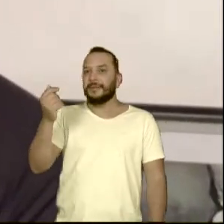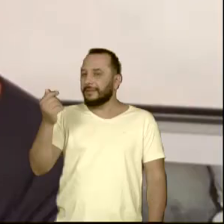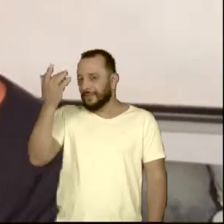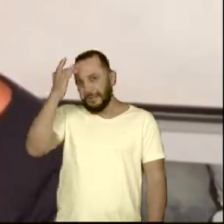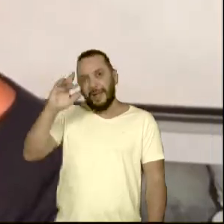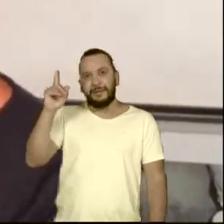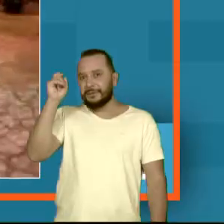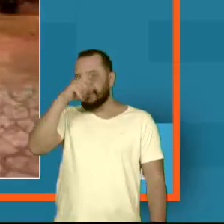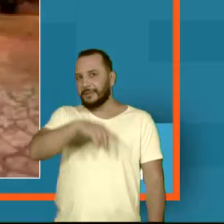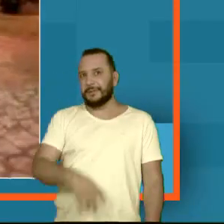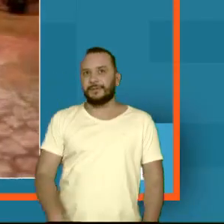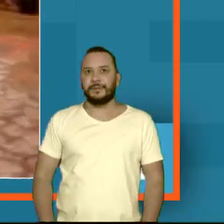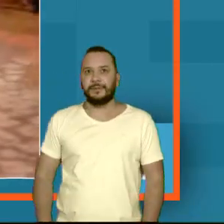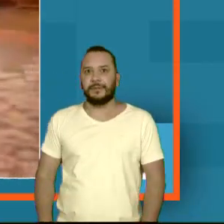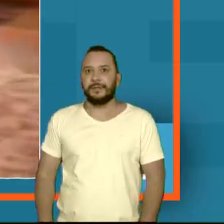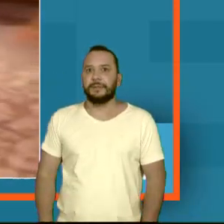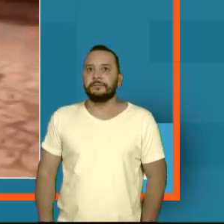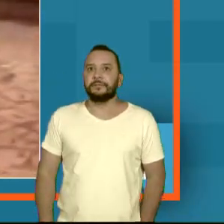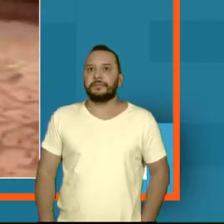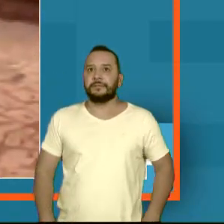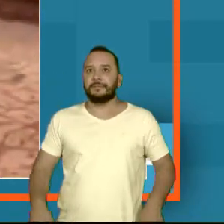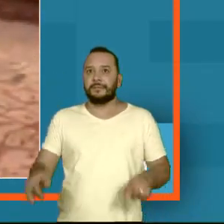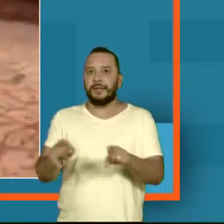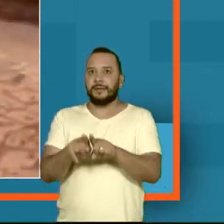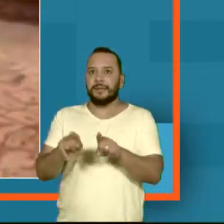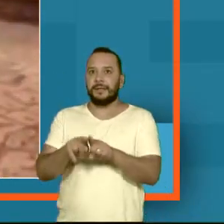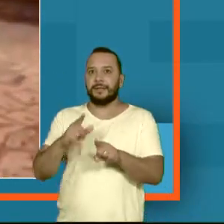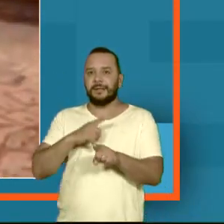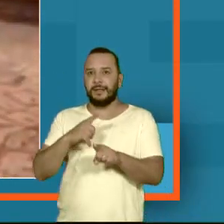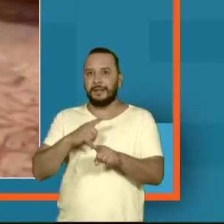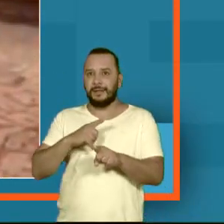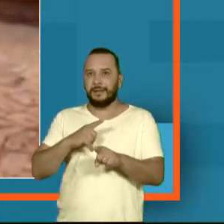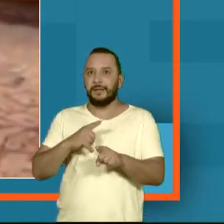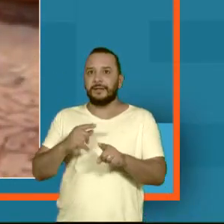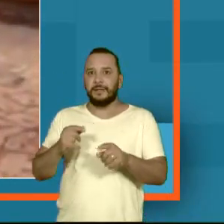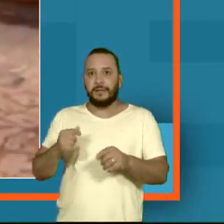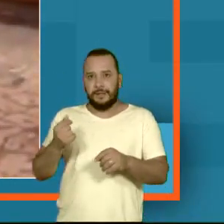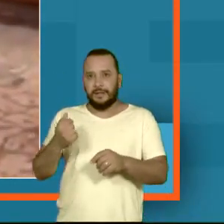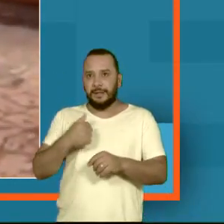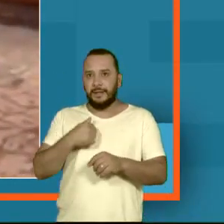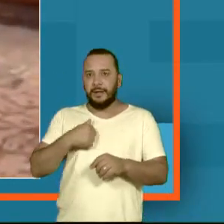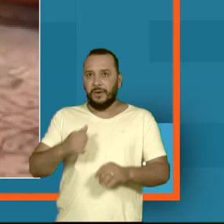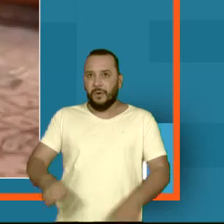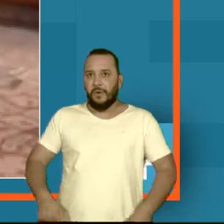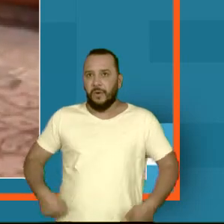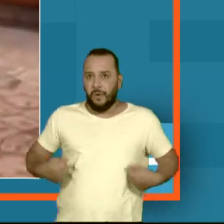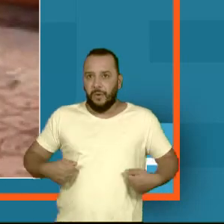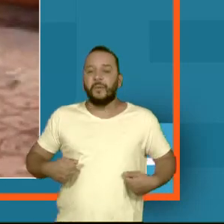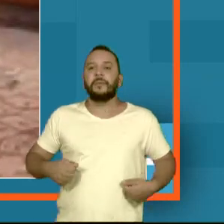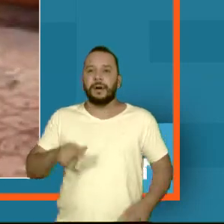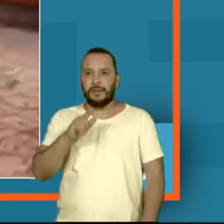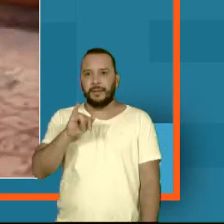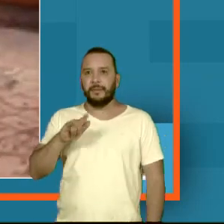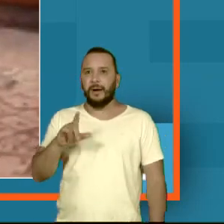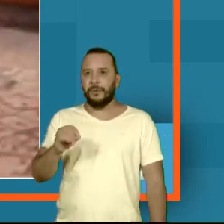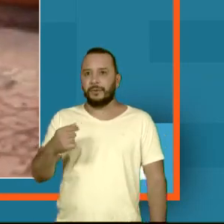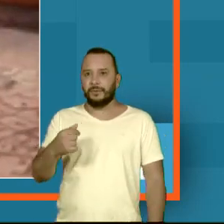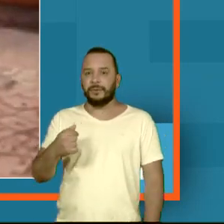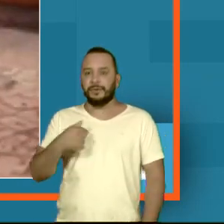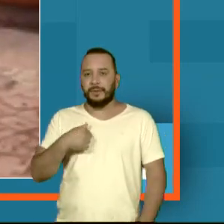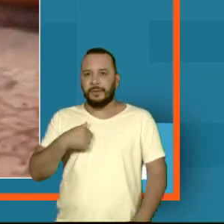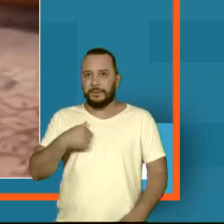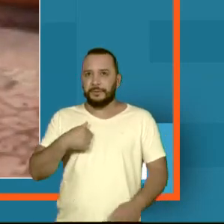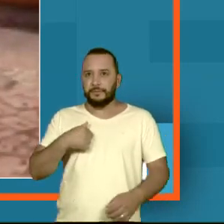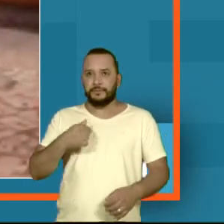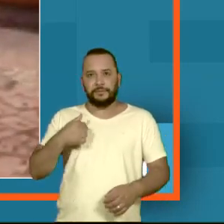difícil fazer isso. Existe a imagem, por exemplo, de eu também com a calça de Garibaldo, com a mãozinha para